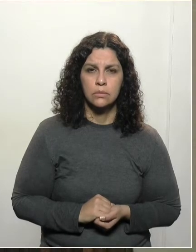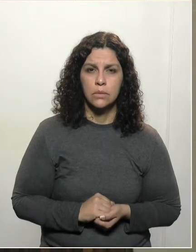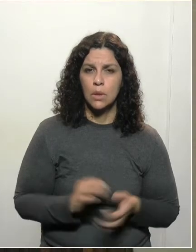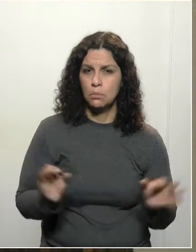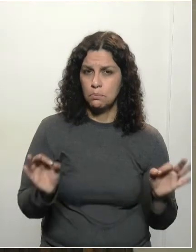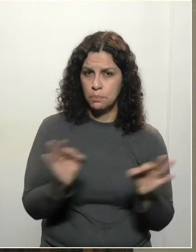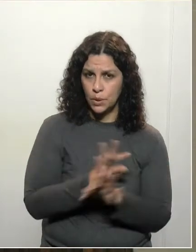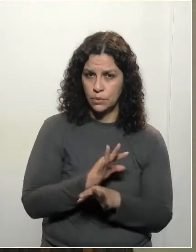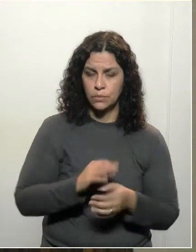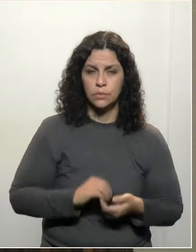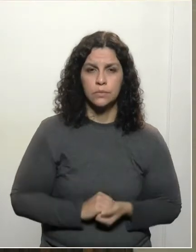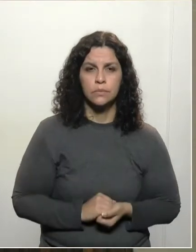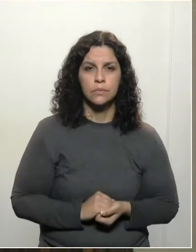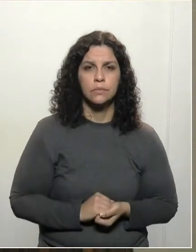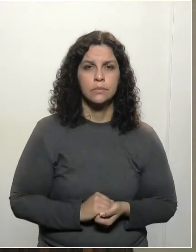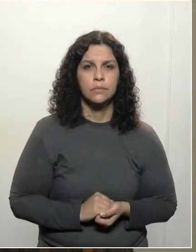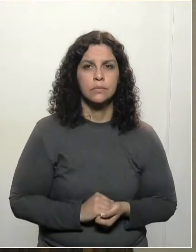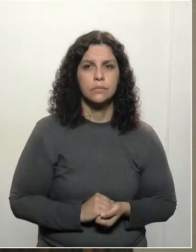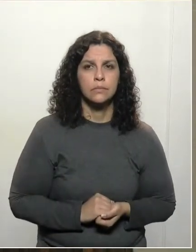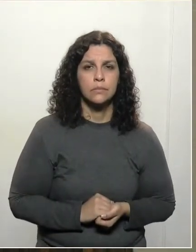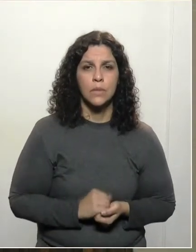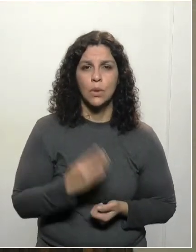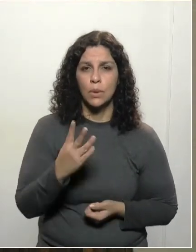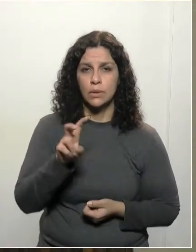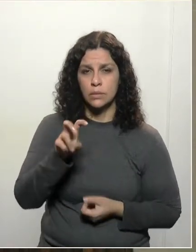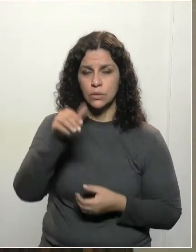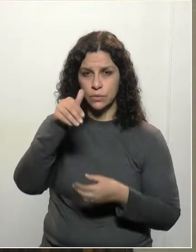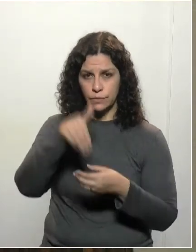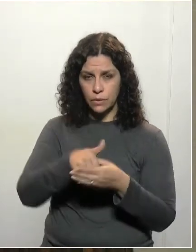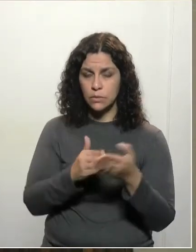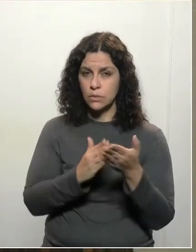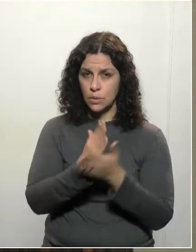Votação encerrada, senhores deputados. 45 votos.